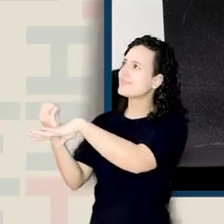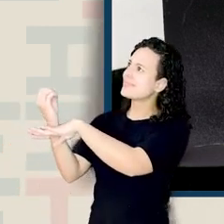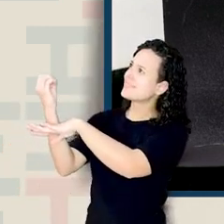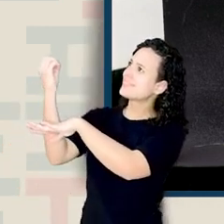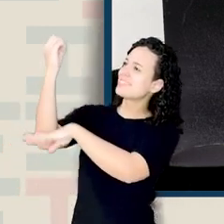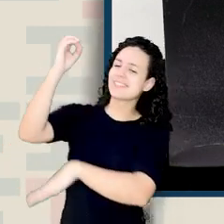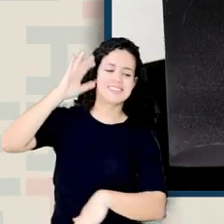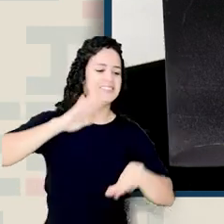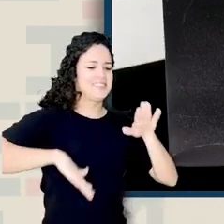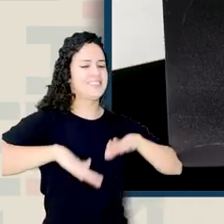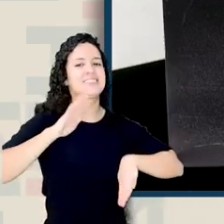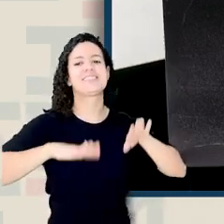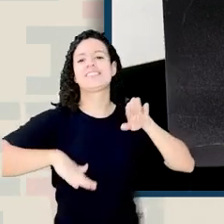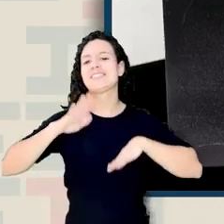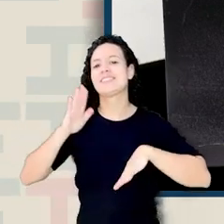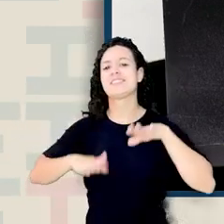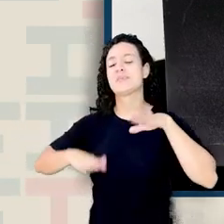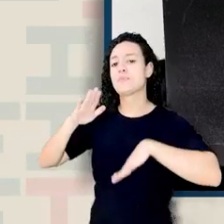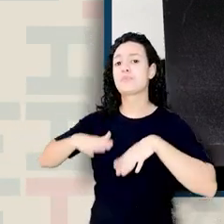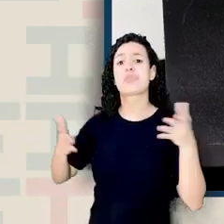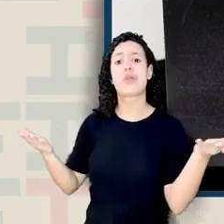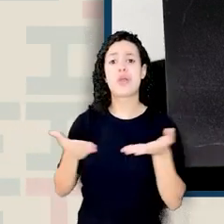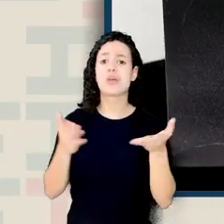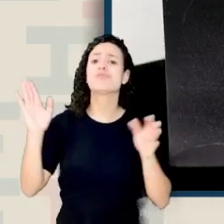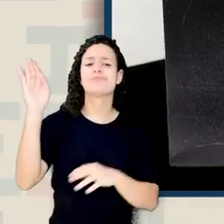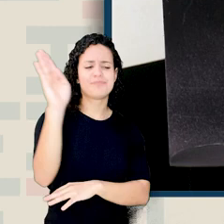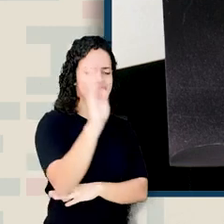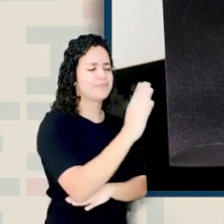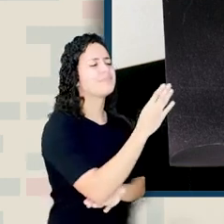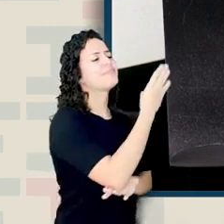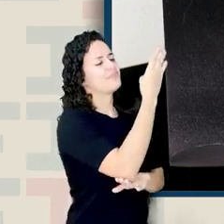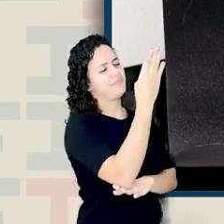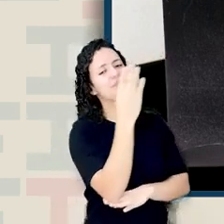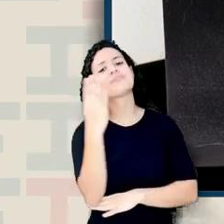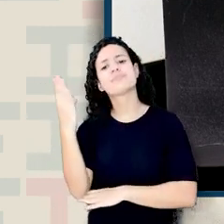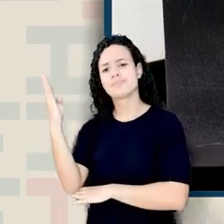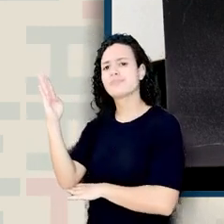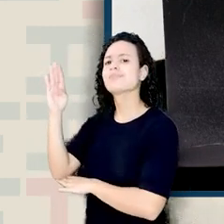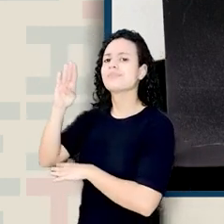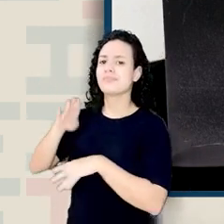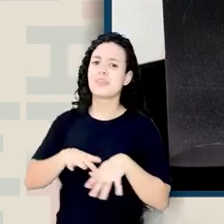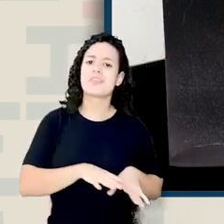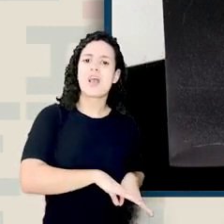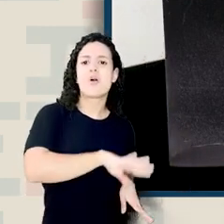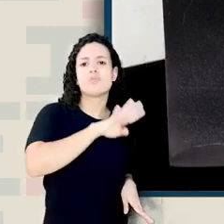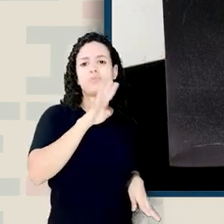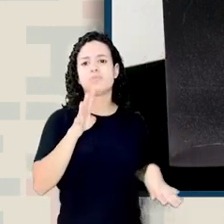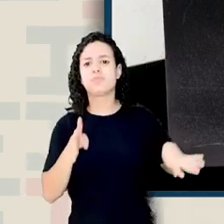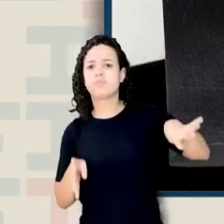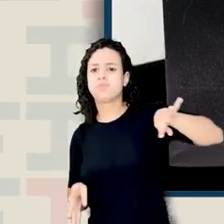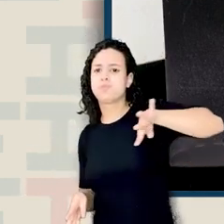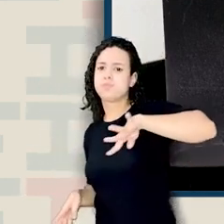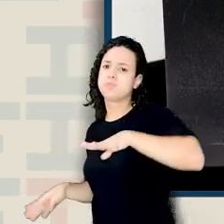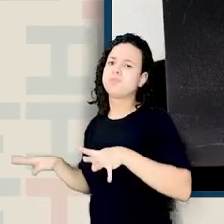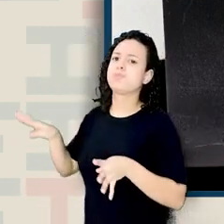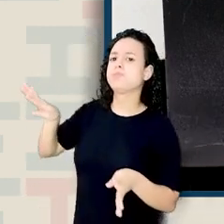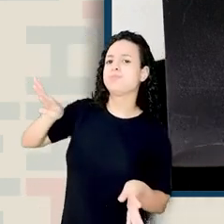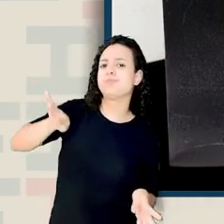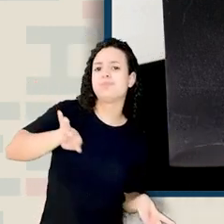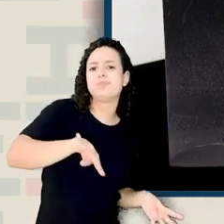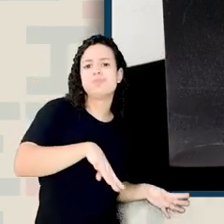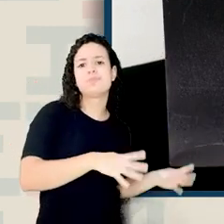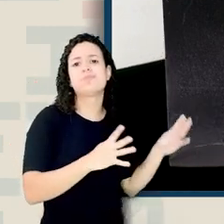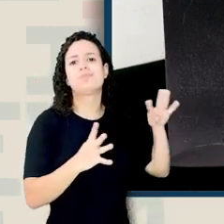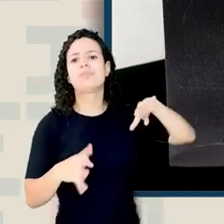nessa batucada, hoje é maracatu. De saia rodada, nascendo